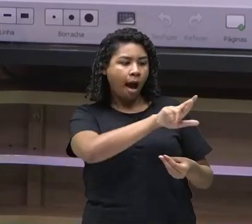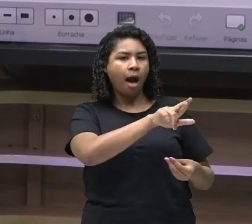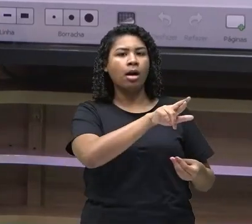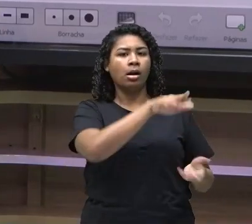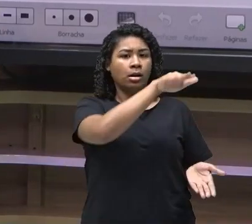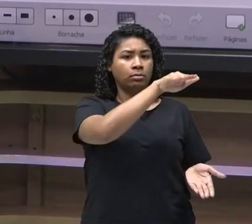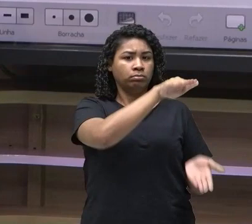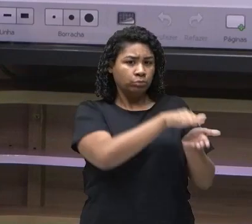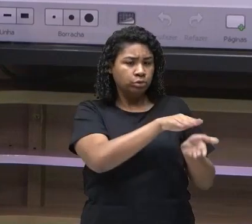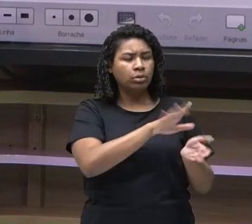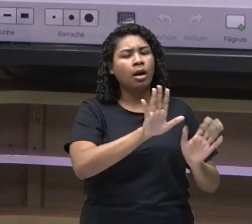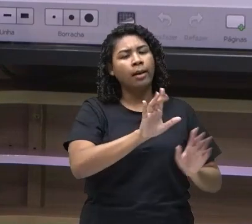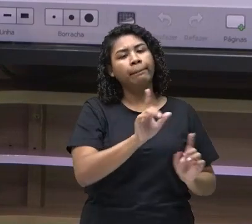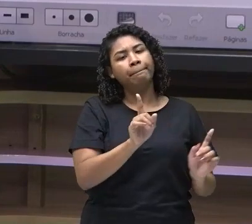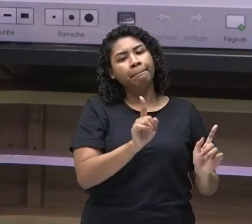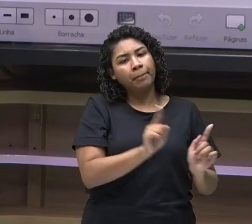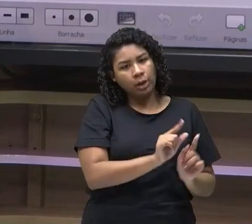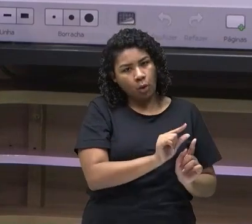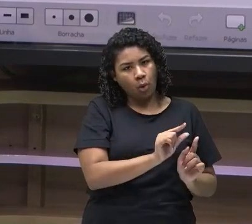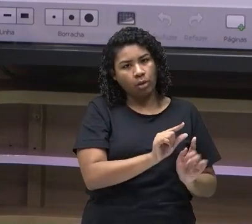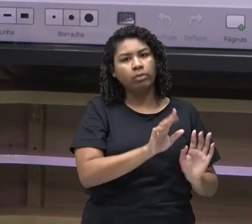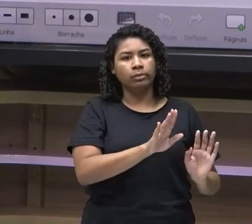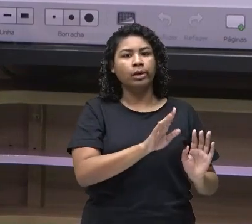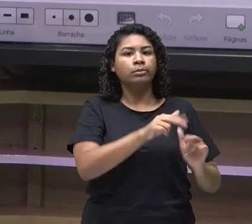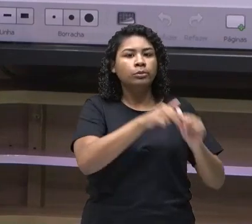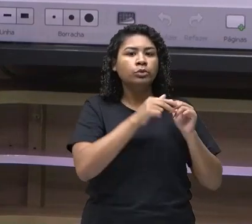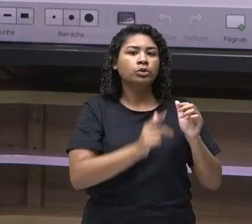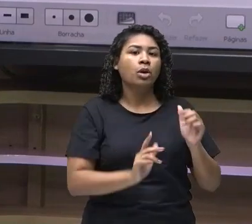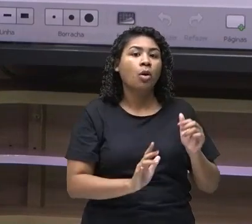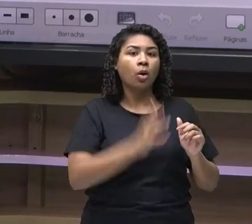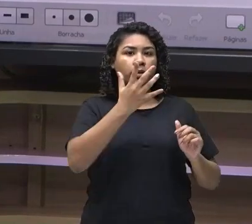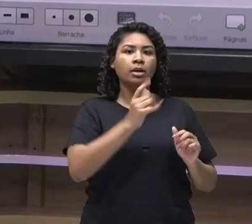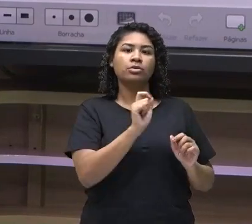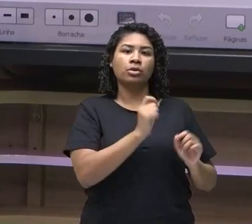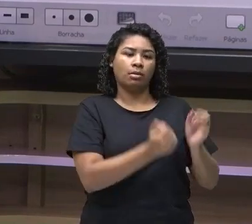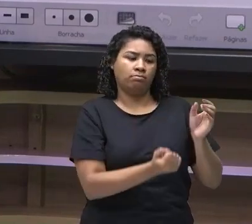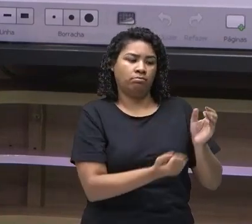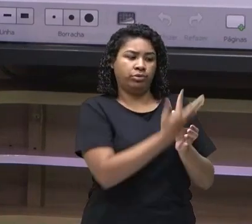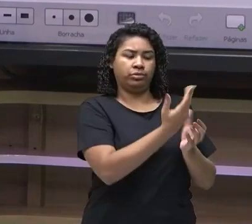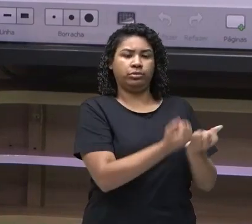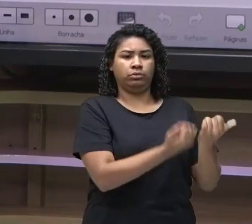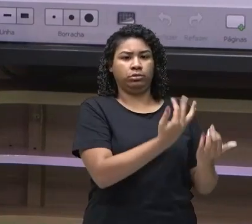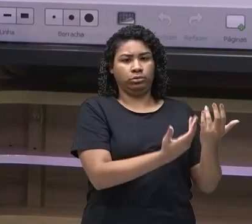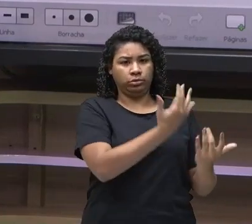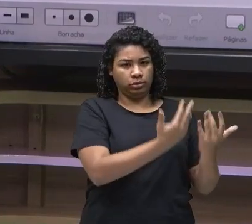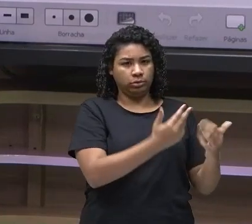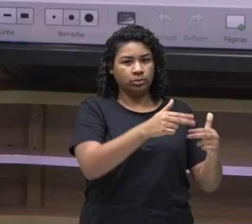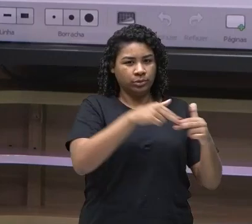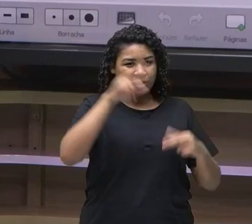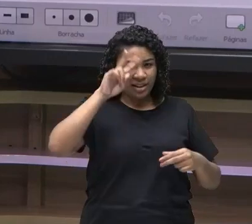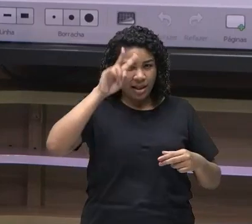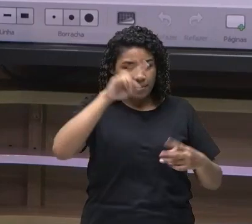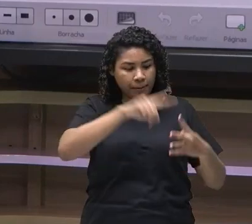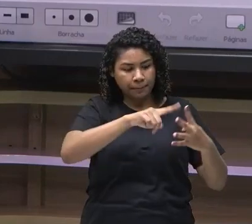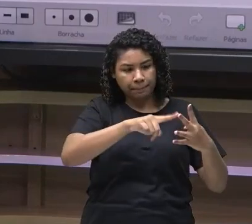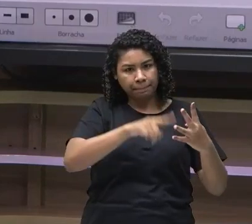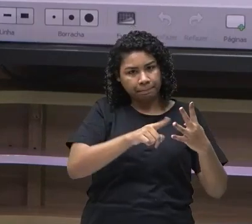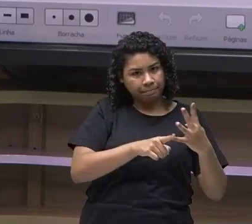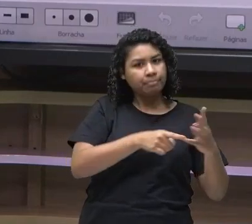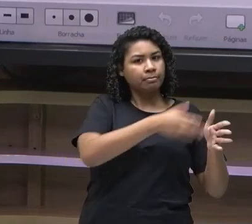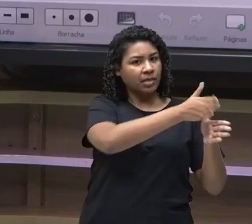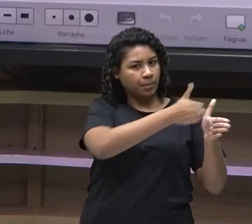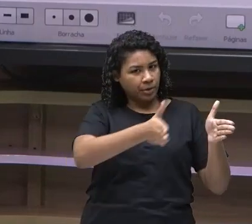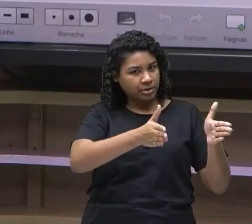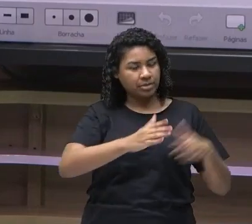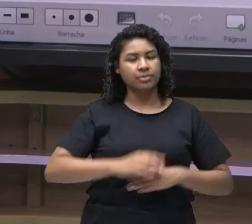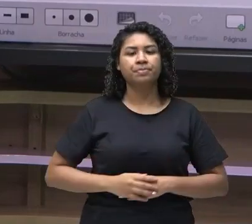compressão é um pouquinho menor e aí ocorre a combustão com a queima ali dos três processos a combustível e a queima tá bom